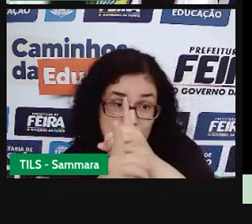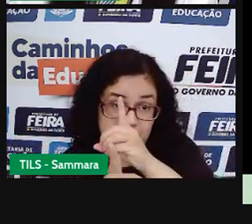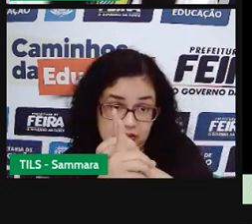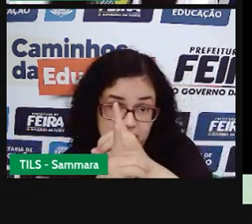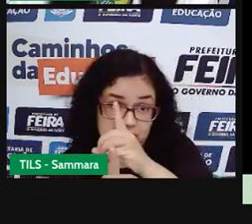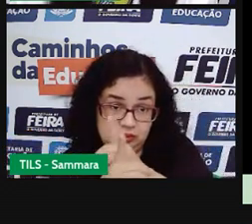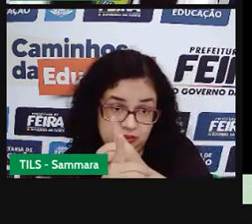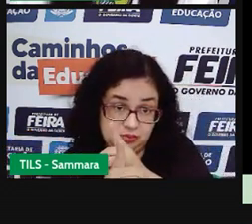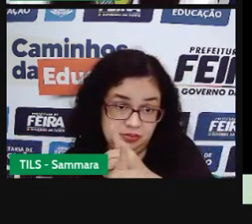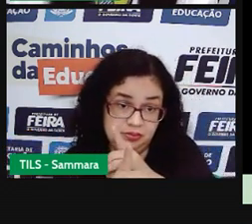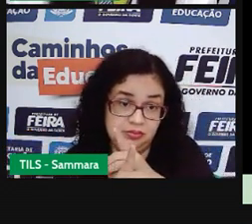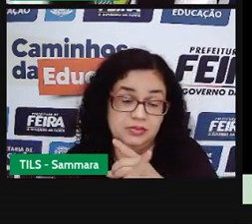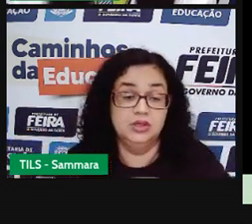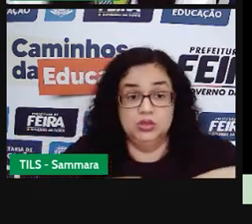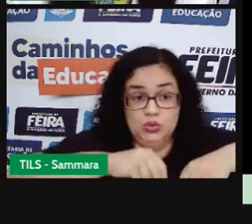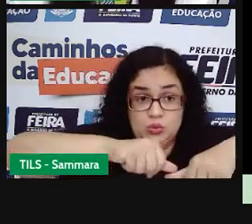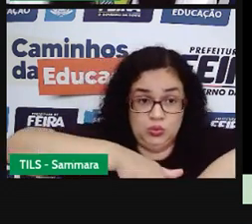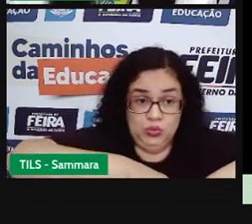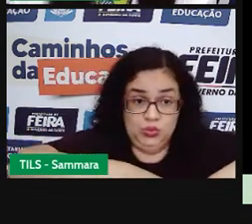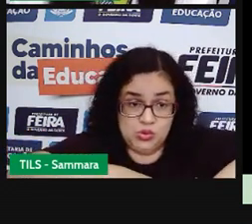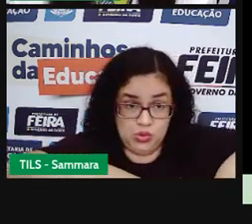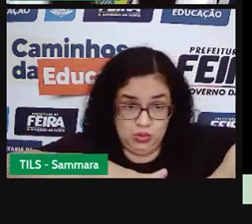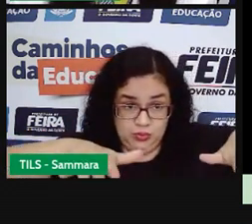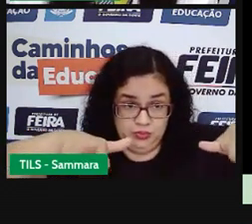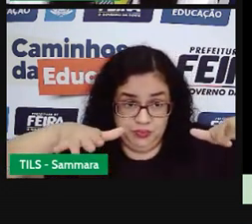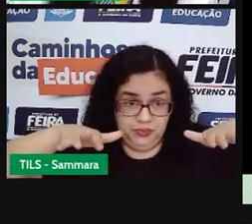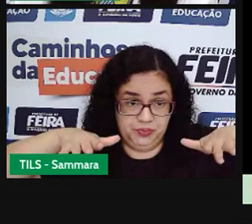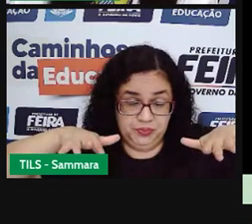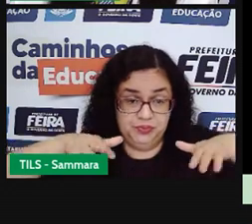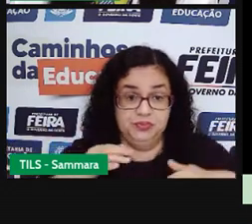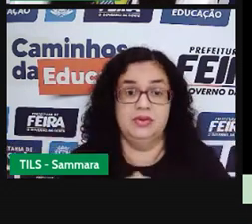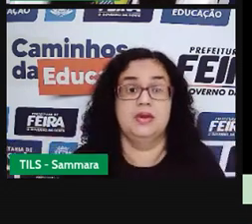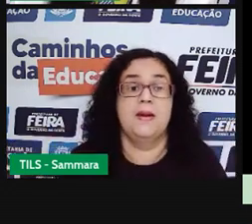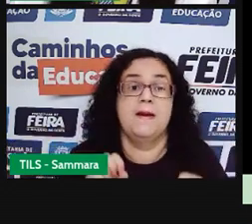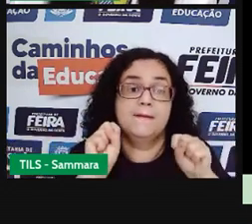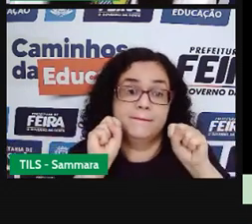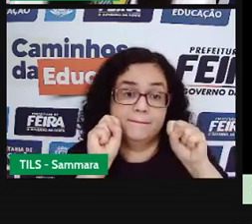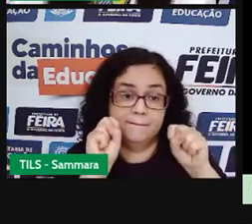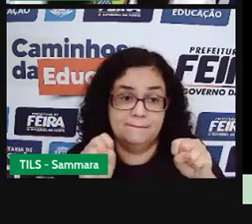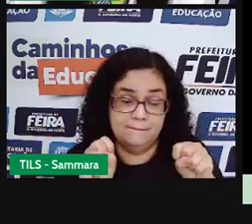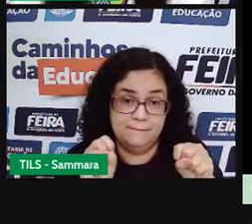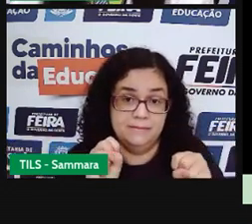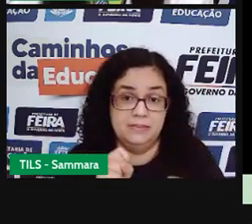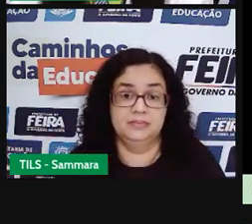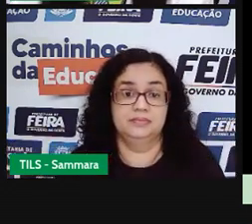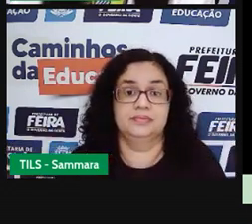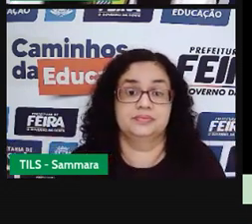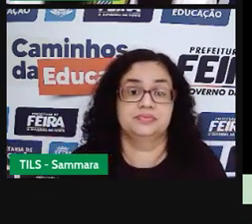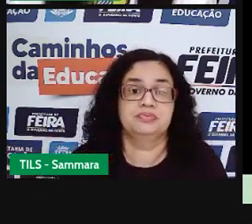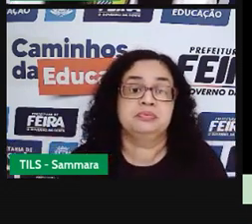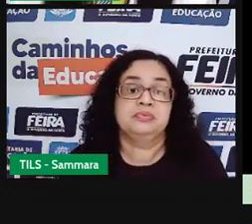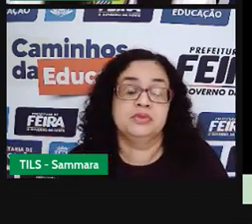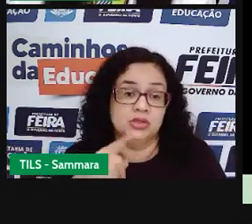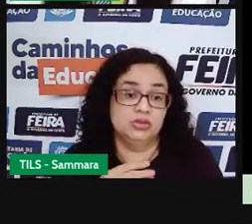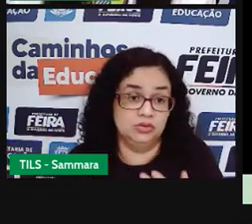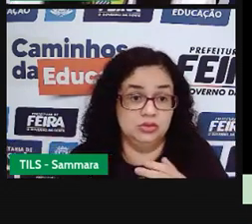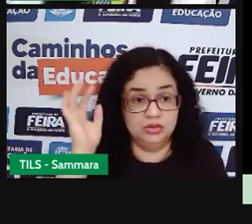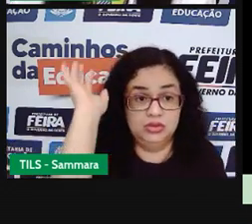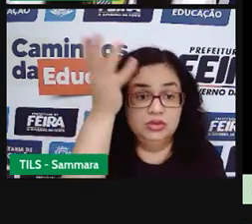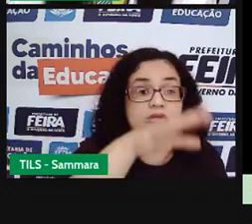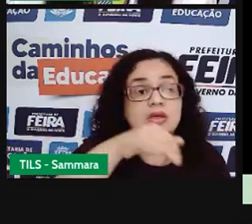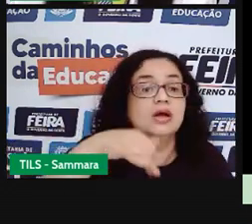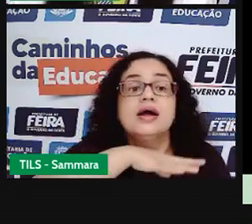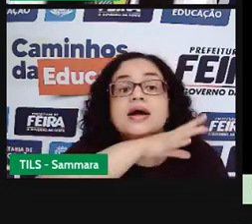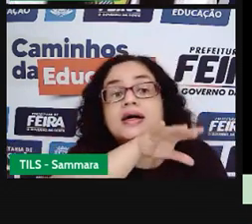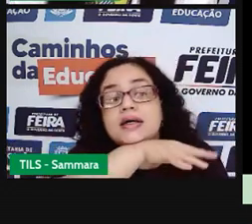aí né mas camadas do solo o podem ser de origem animal quando a gente